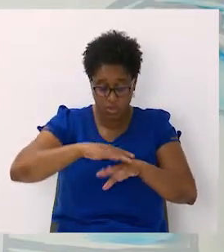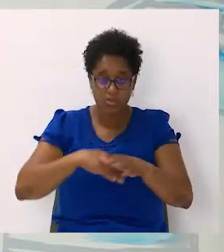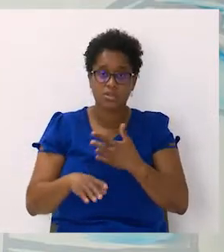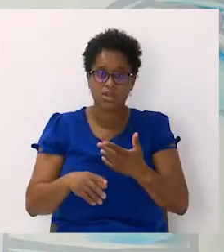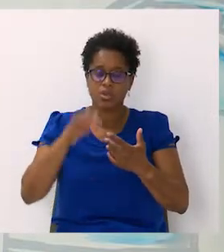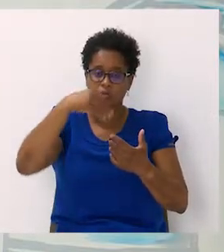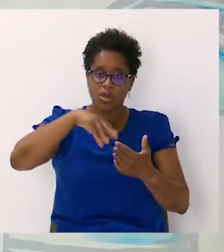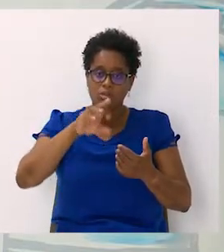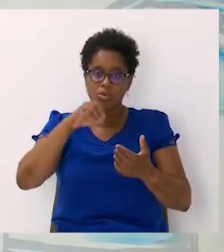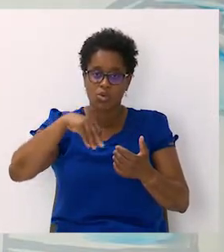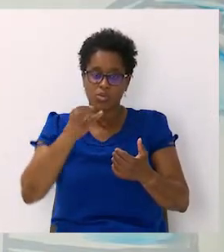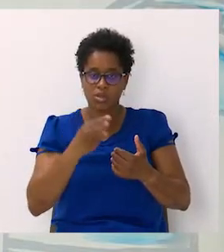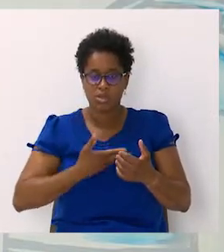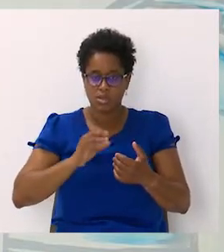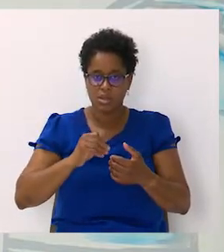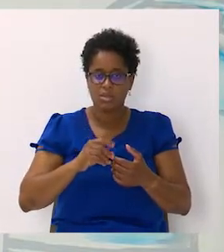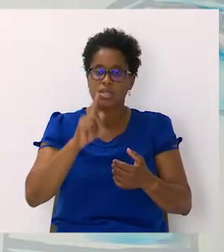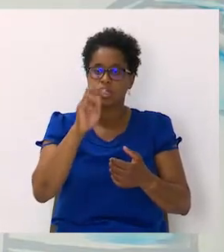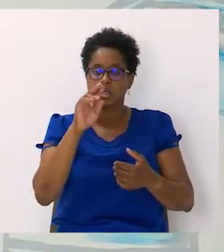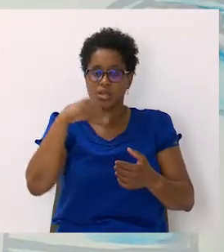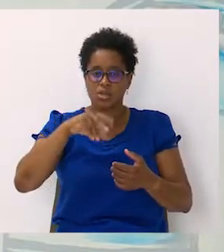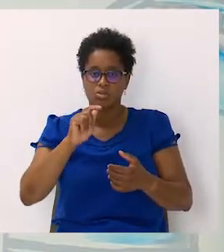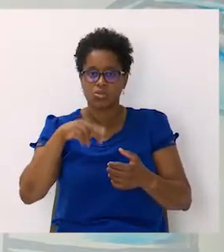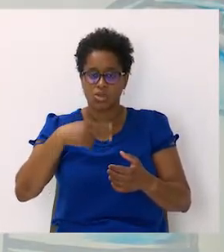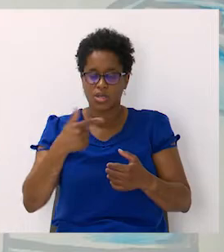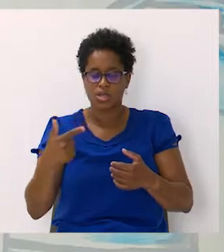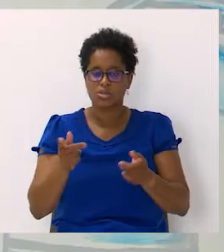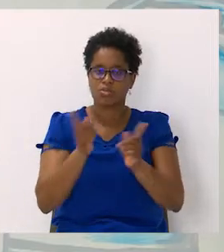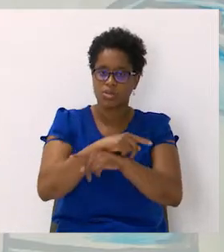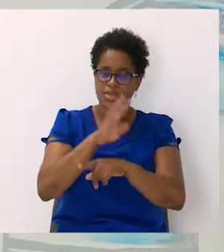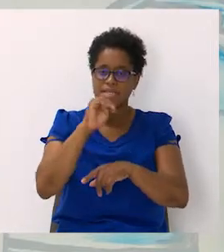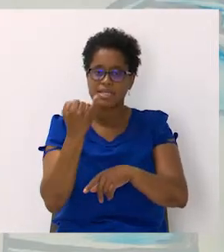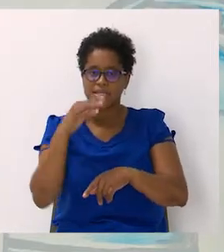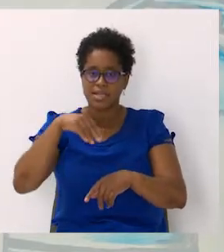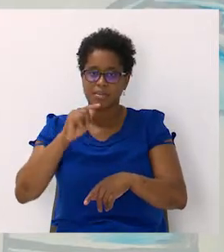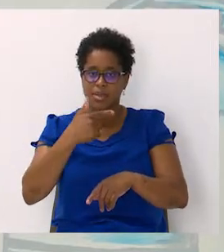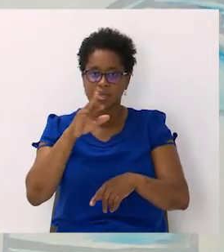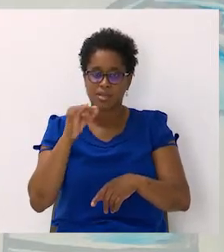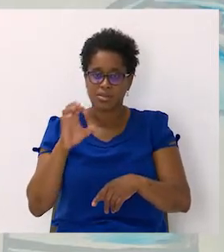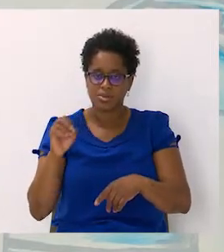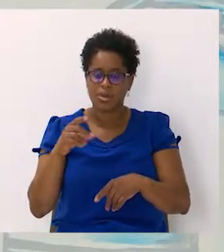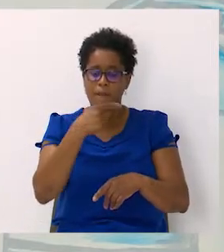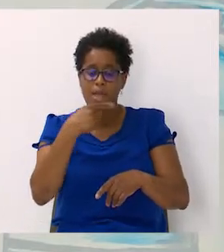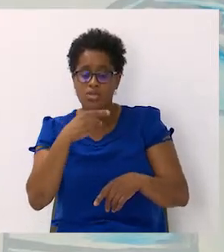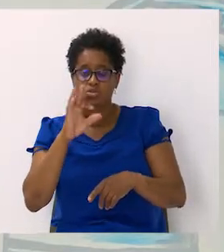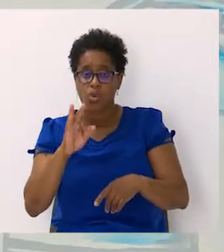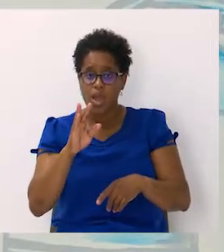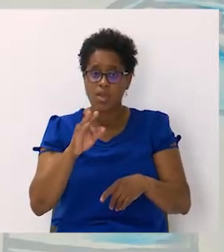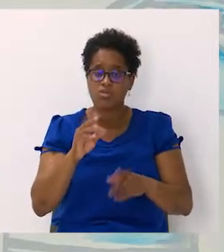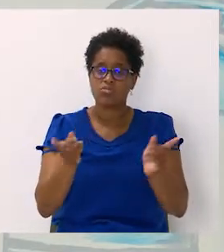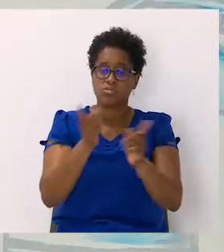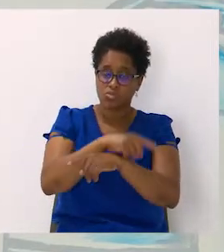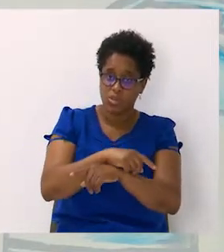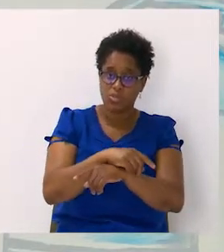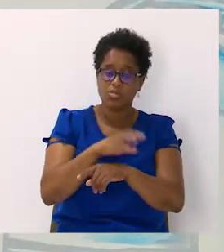uma propriedade. O expoente inverte-se pelo seu simétrico, certo? Menos 4 inverte-se